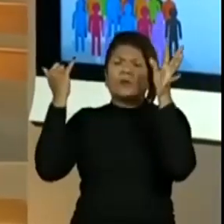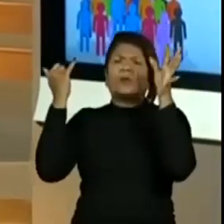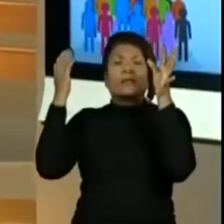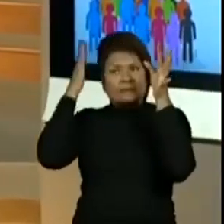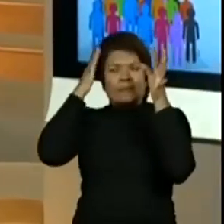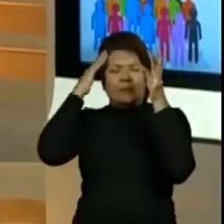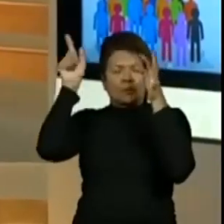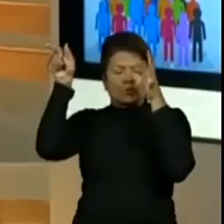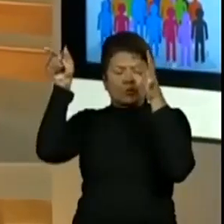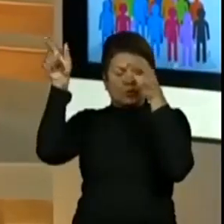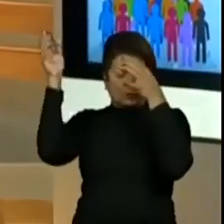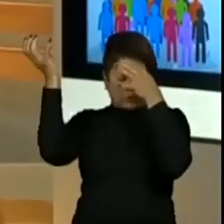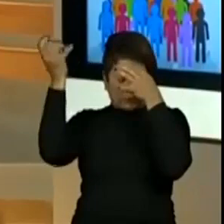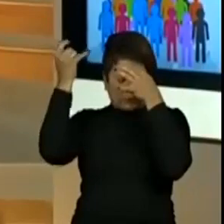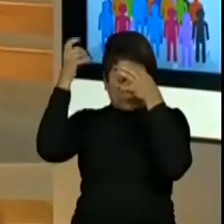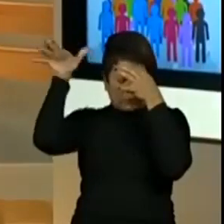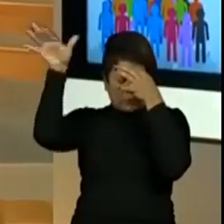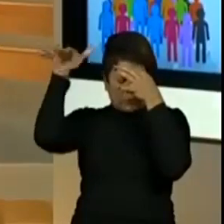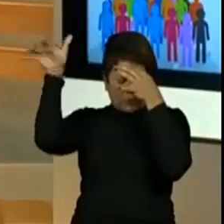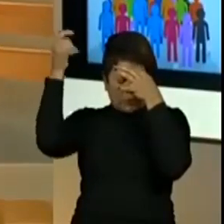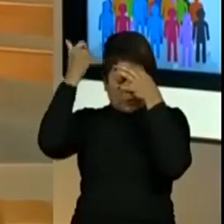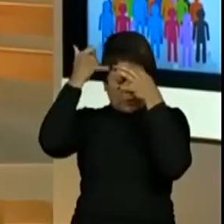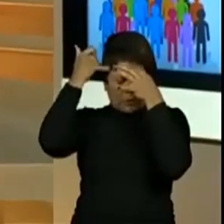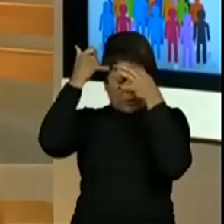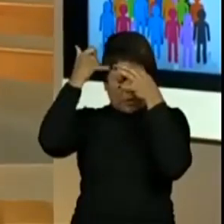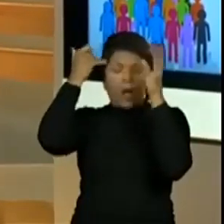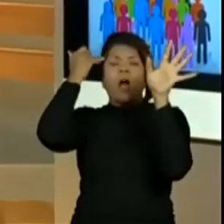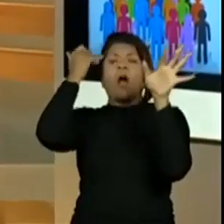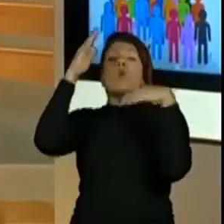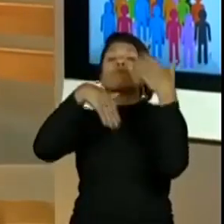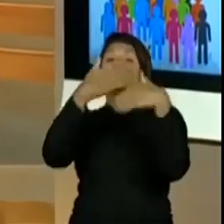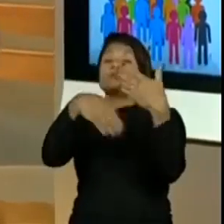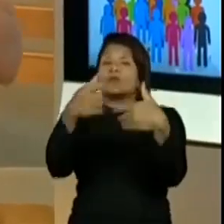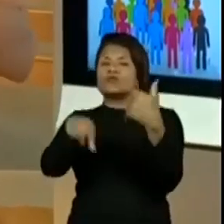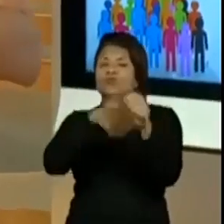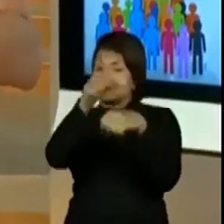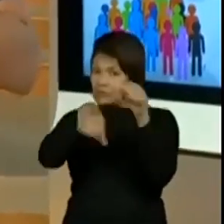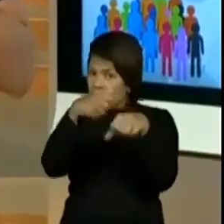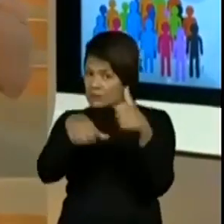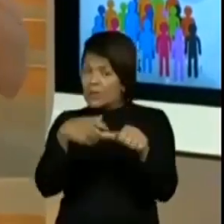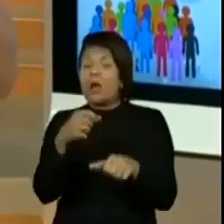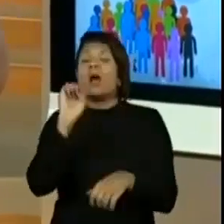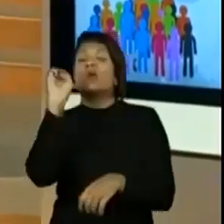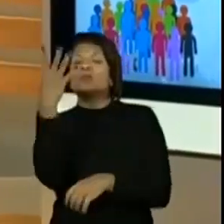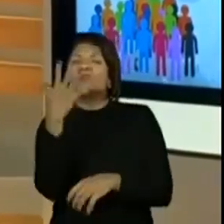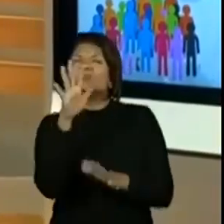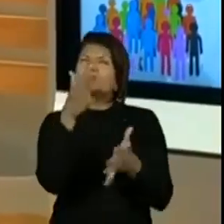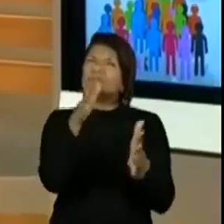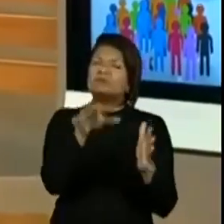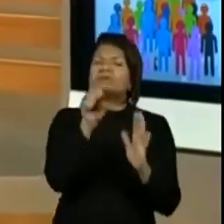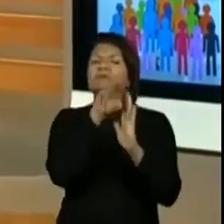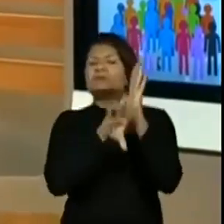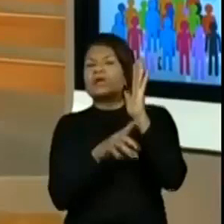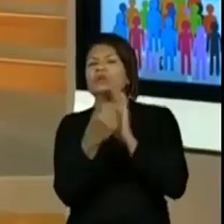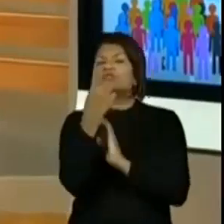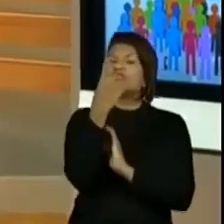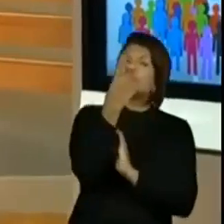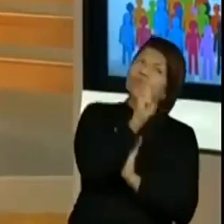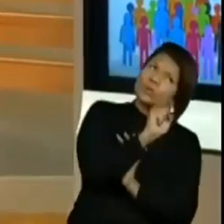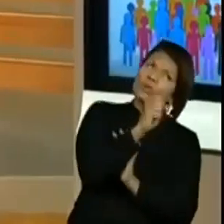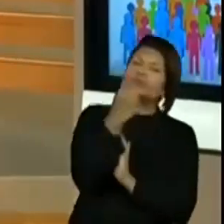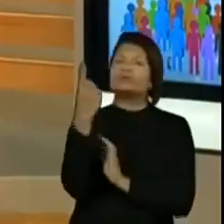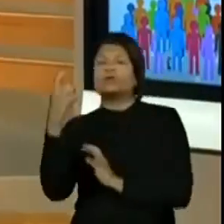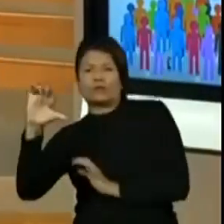sabe tudo. O oráculo ele falou que esse processo de mudança aconteceu assim entre século XIX, século XVIII e